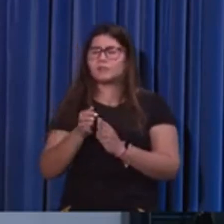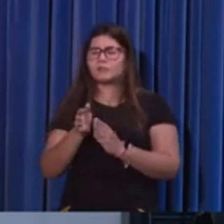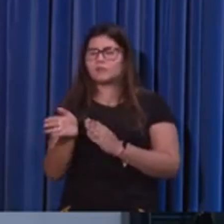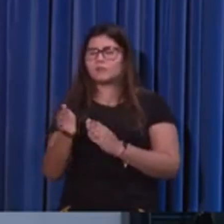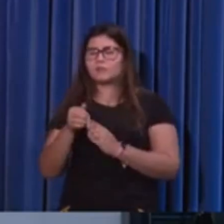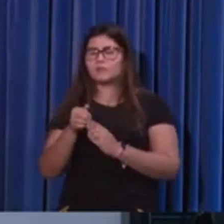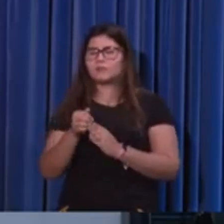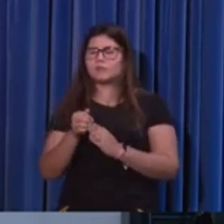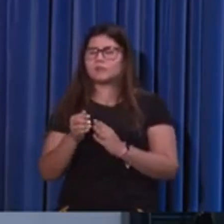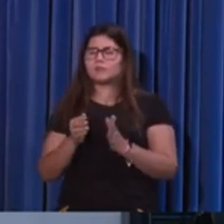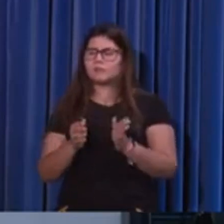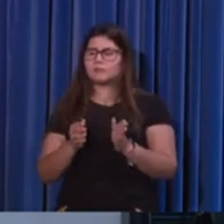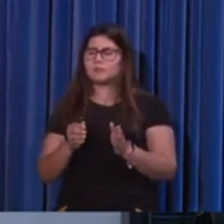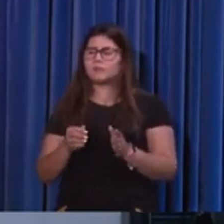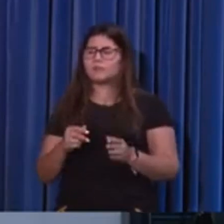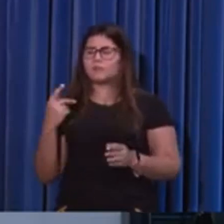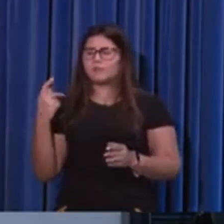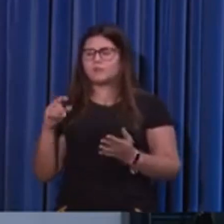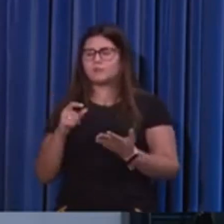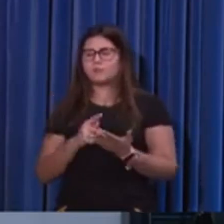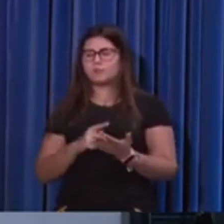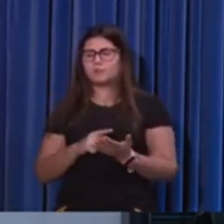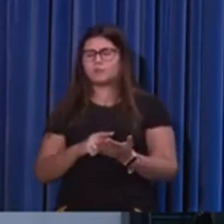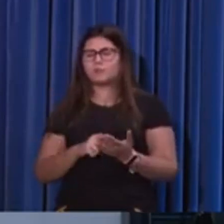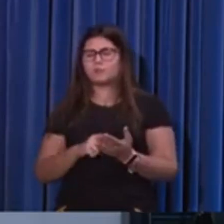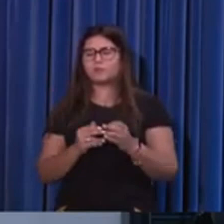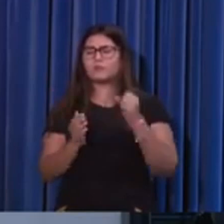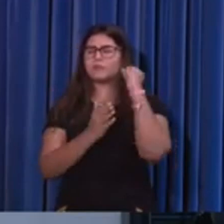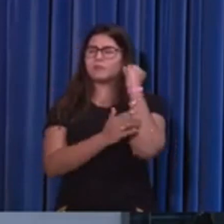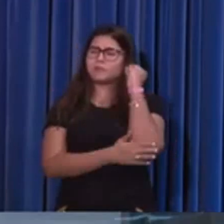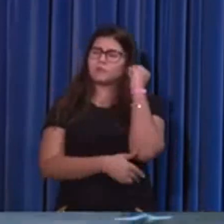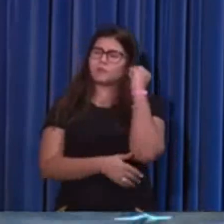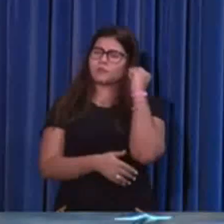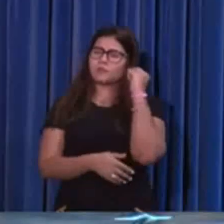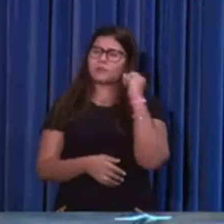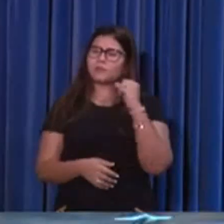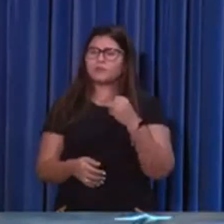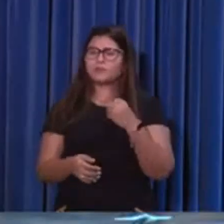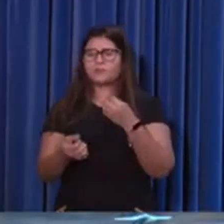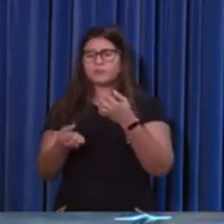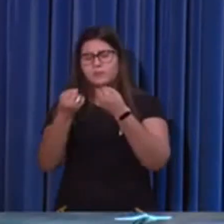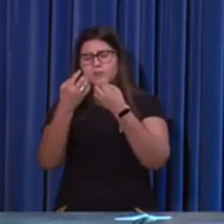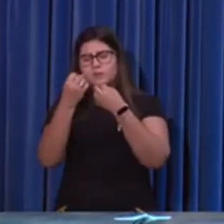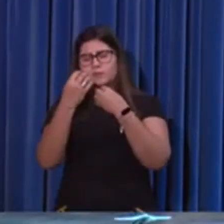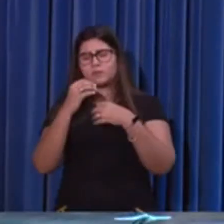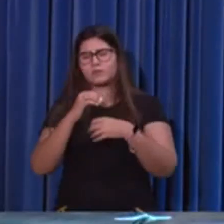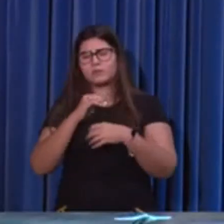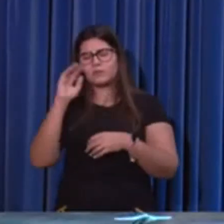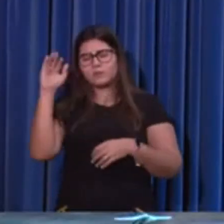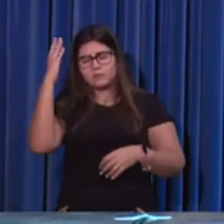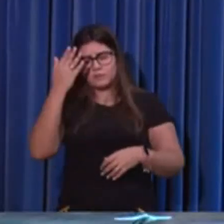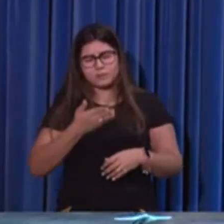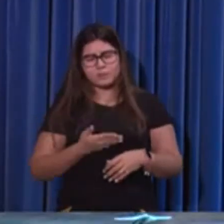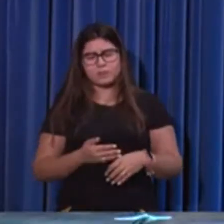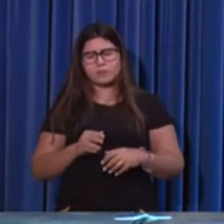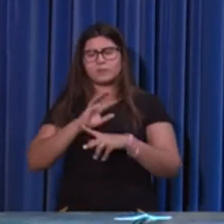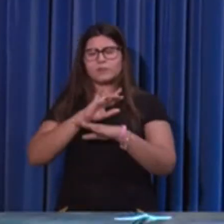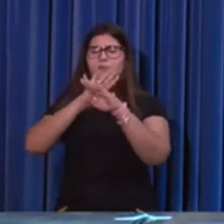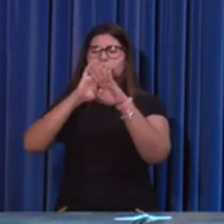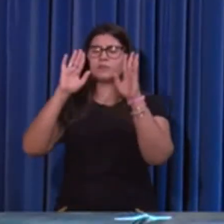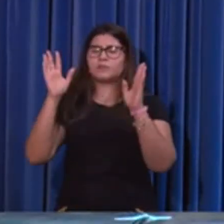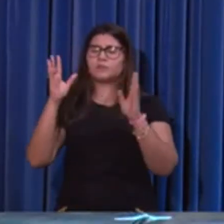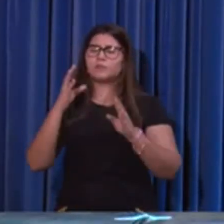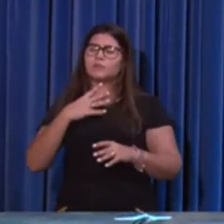verdade. Corrige-nos, disciplina-nos para a tua honra e glória, e sejamos filhos